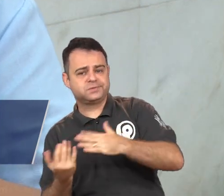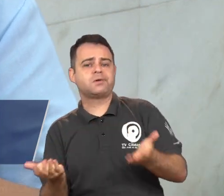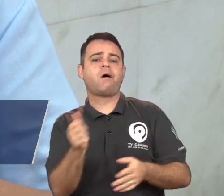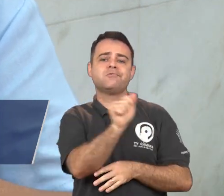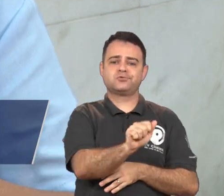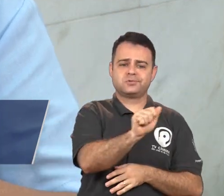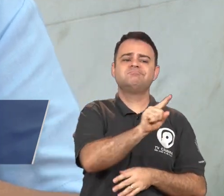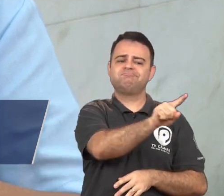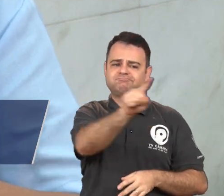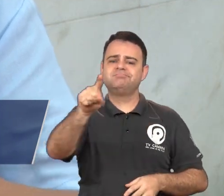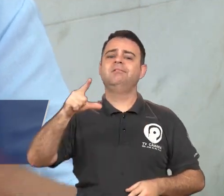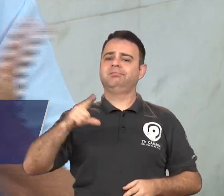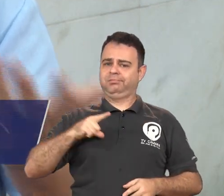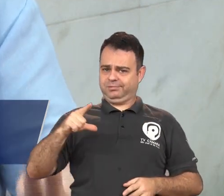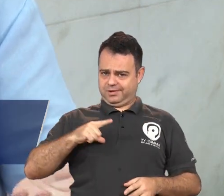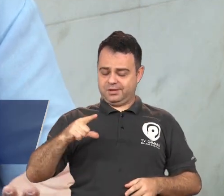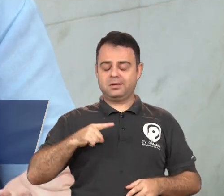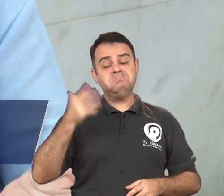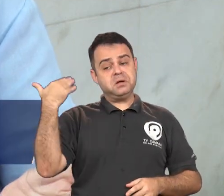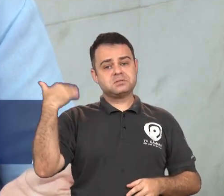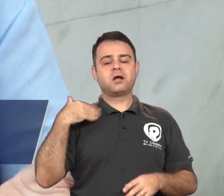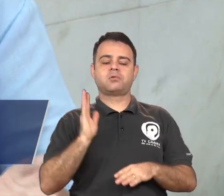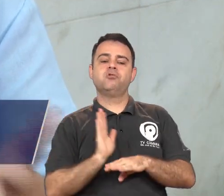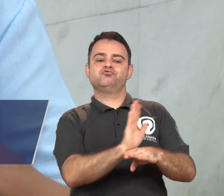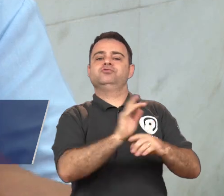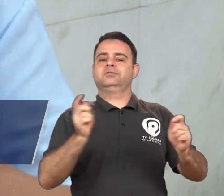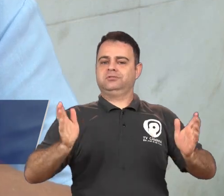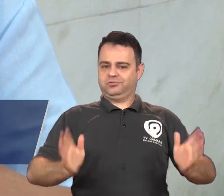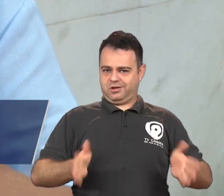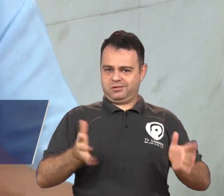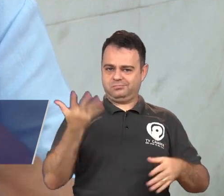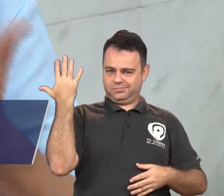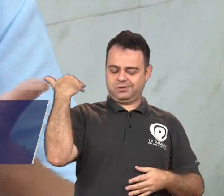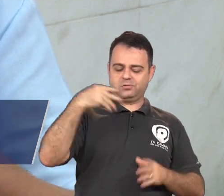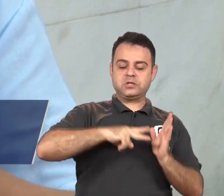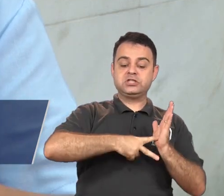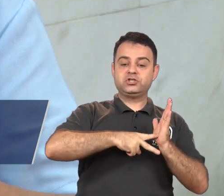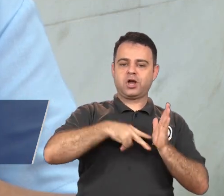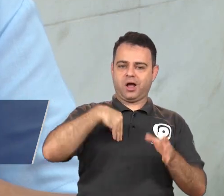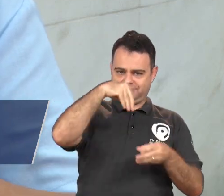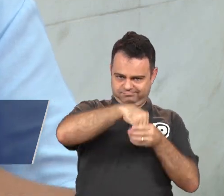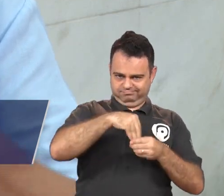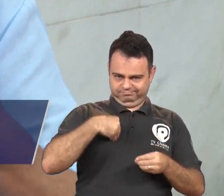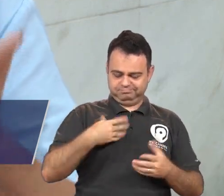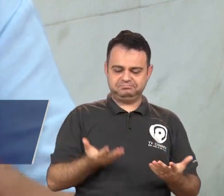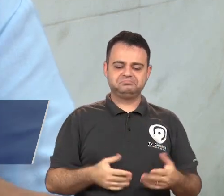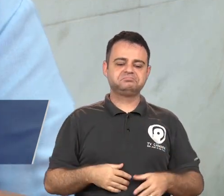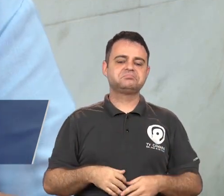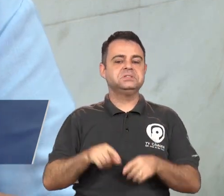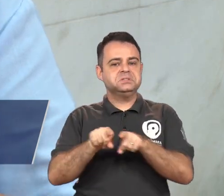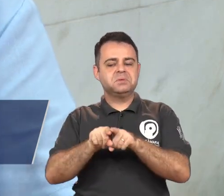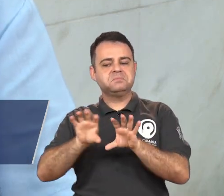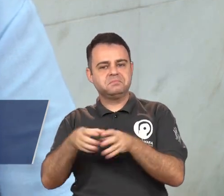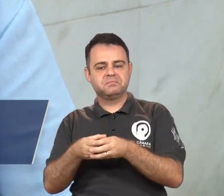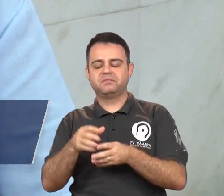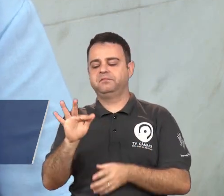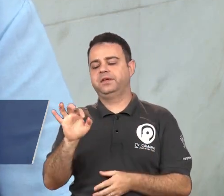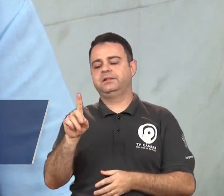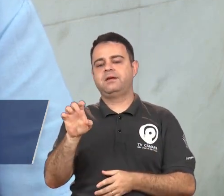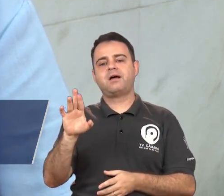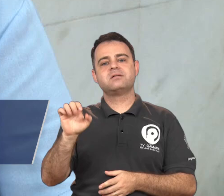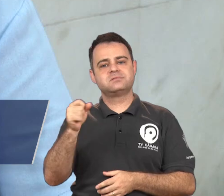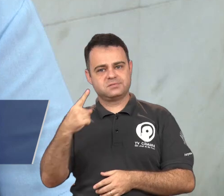sociais, que a gente já ajudava, como sindicato, como federação,